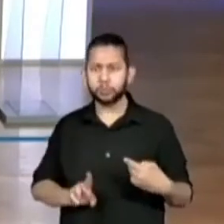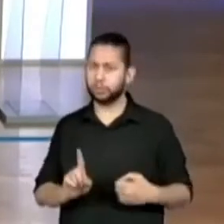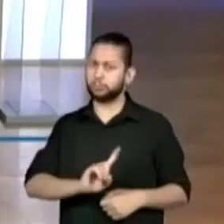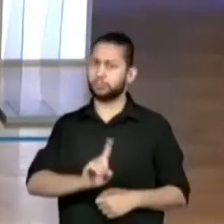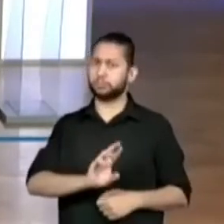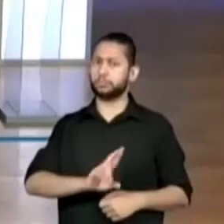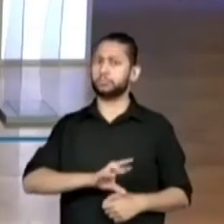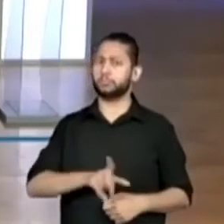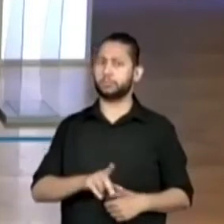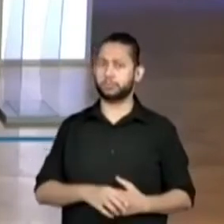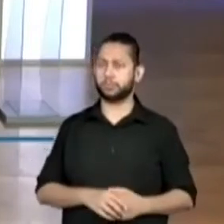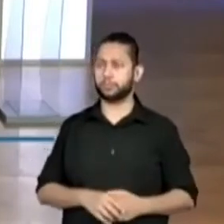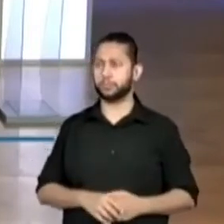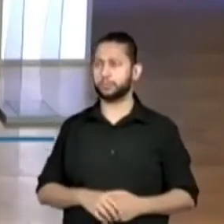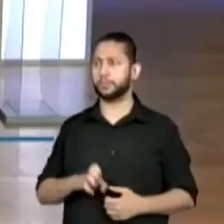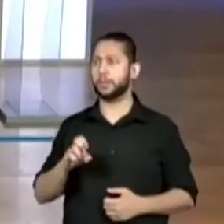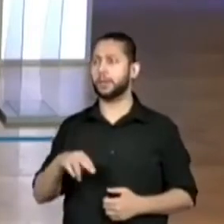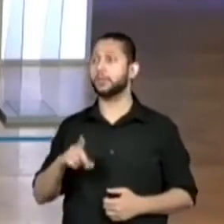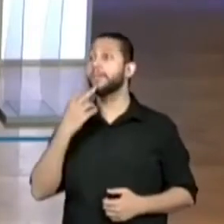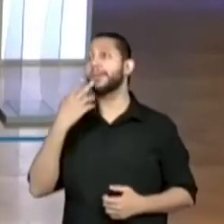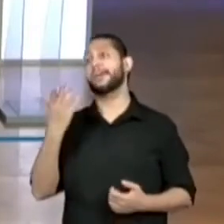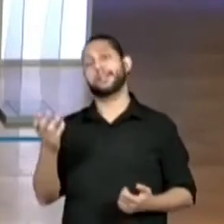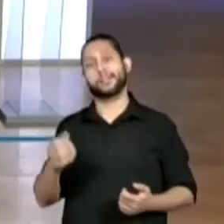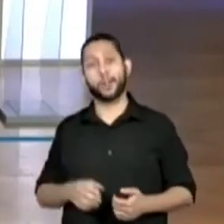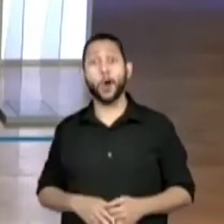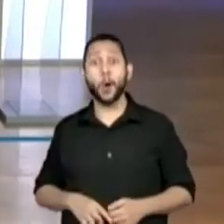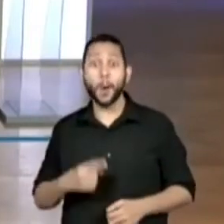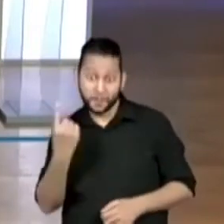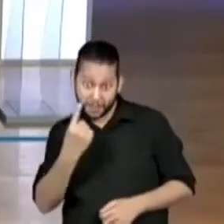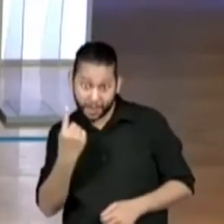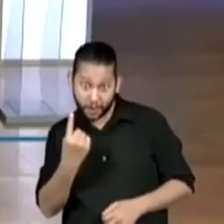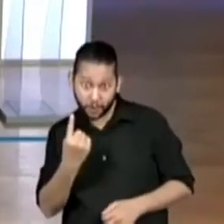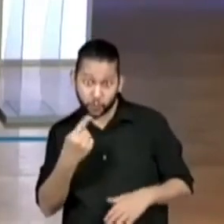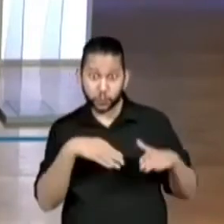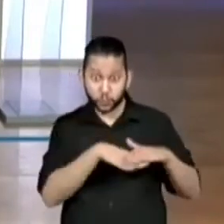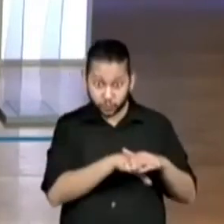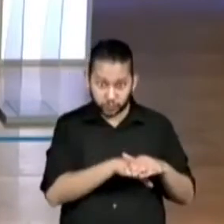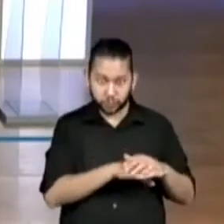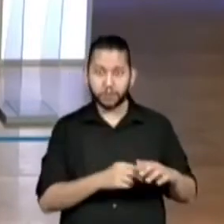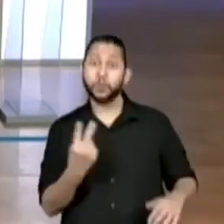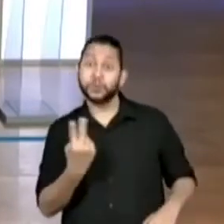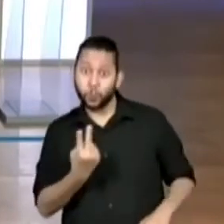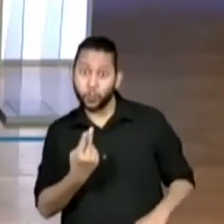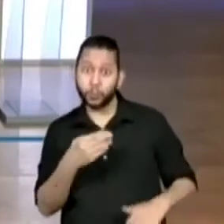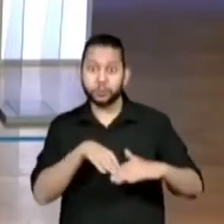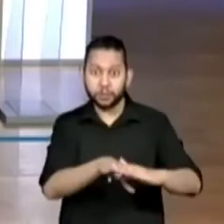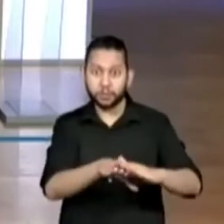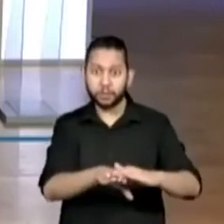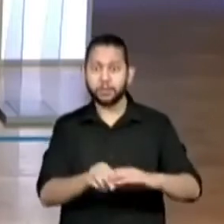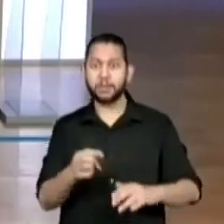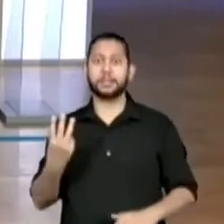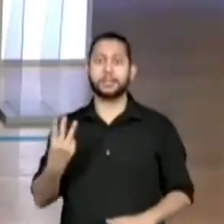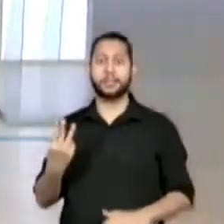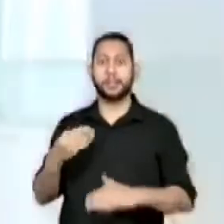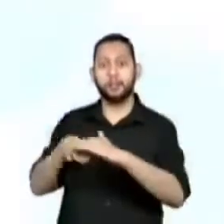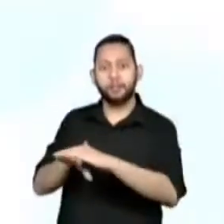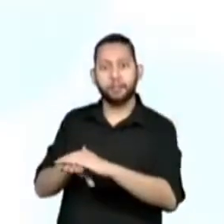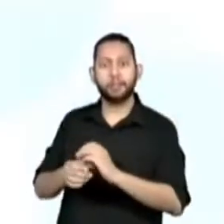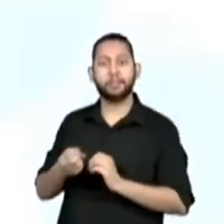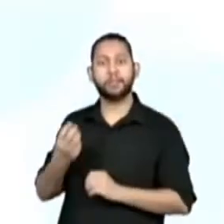utilizada? E aí o Enzo respondeu os números. De certa forma, os números, né? Na sua forma ordinária. Colocou aqui, ó,